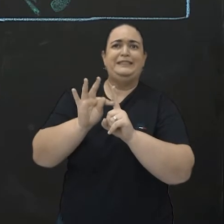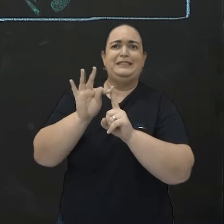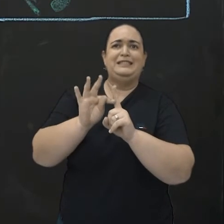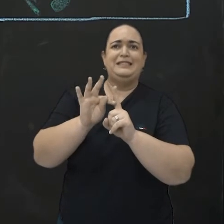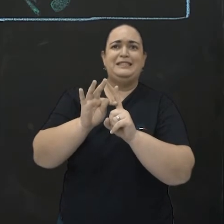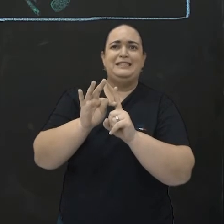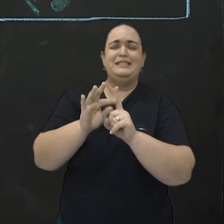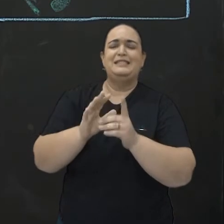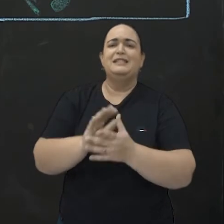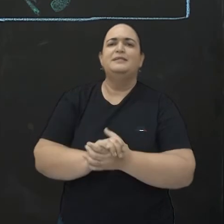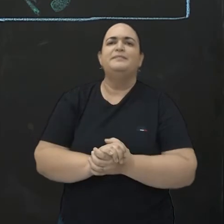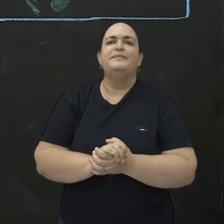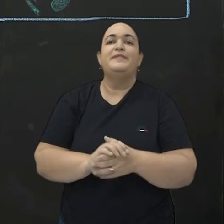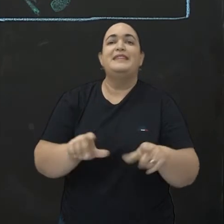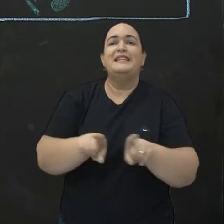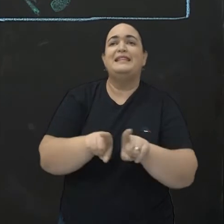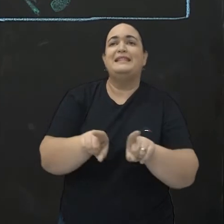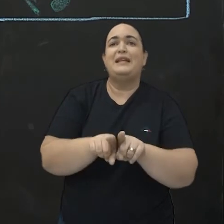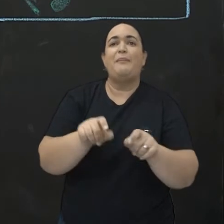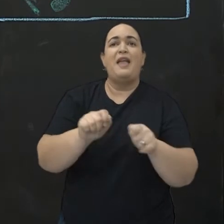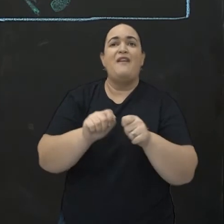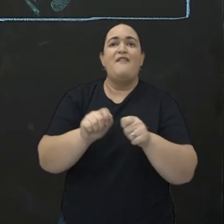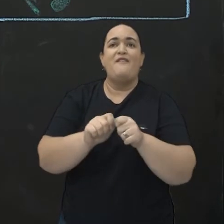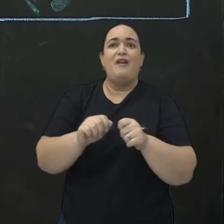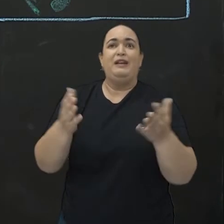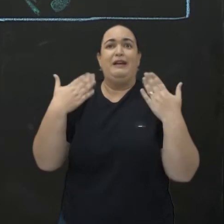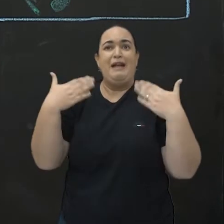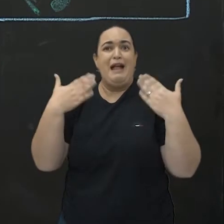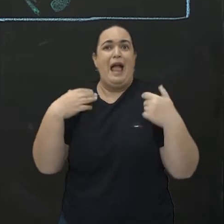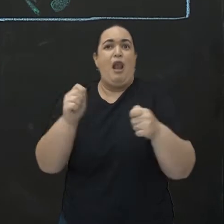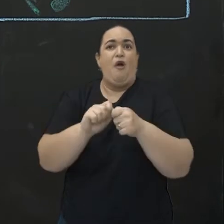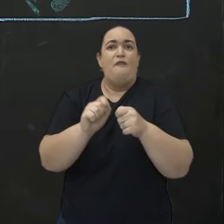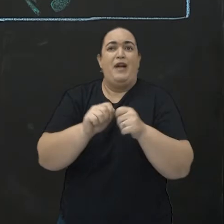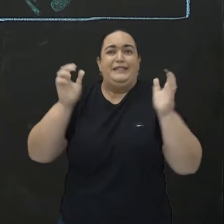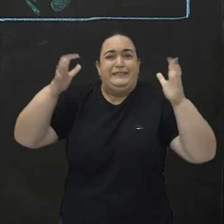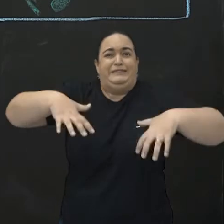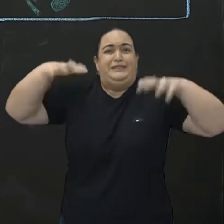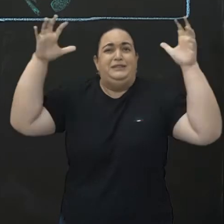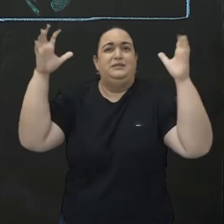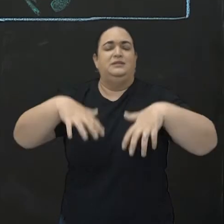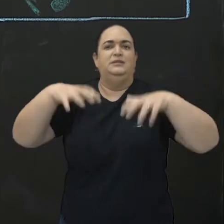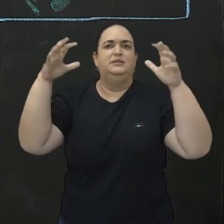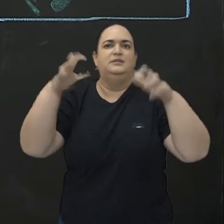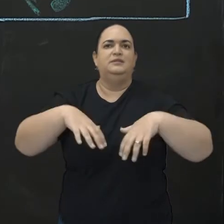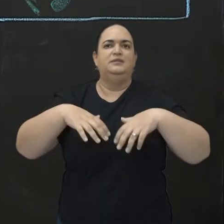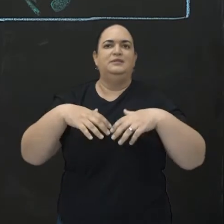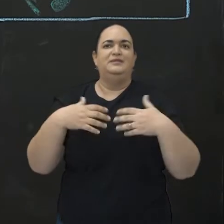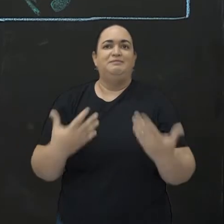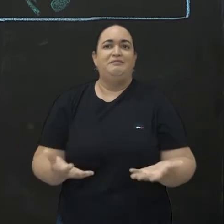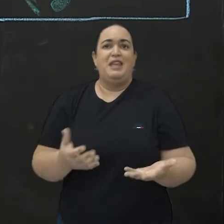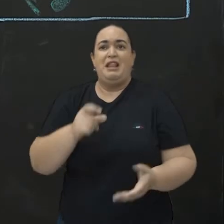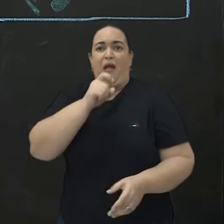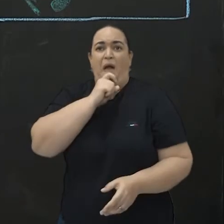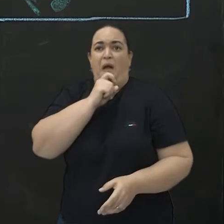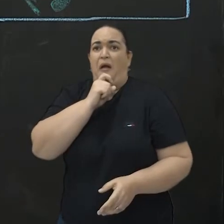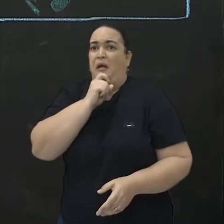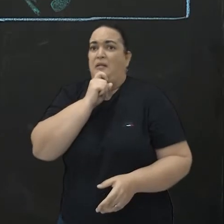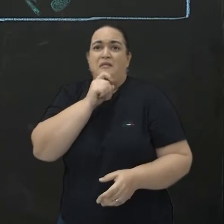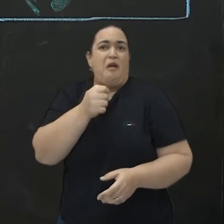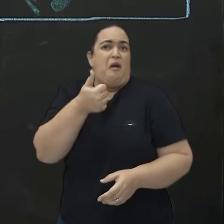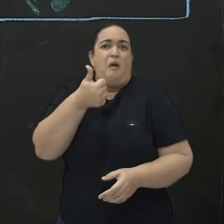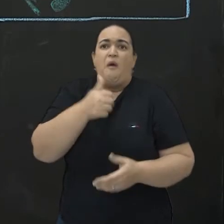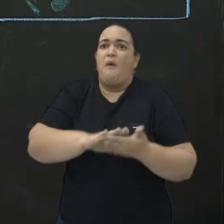uma região e leva a chuva aí para essas áreas. Dessa maneira, no inverno acaba sendo expulso toda